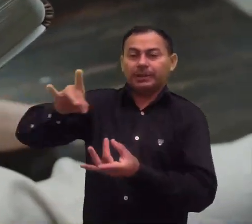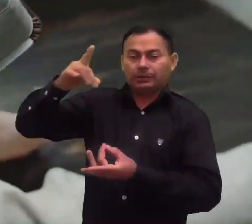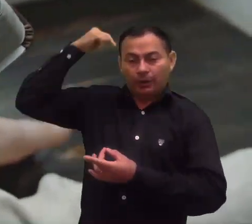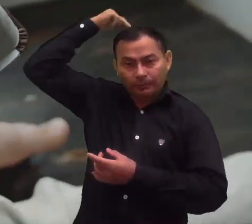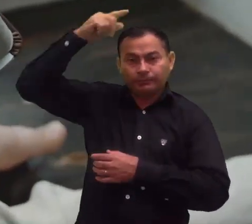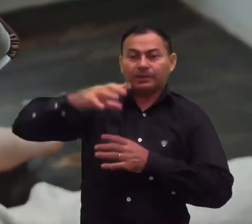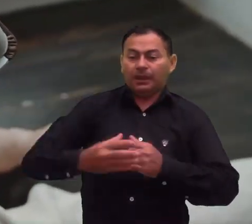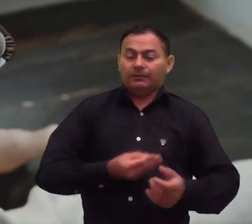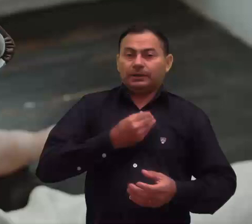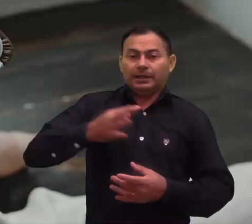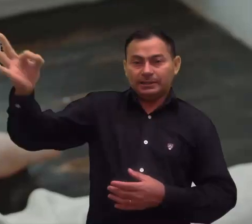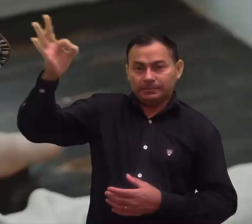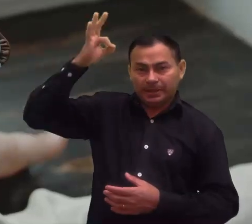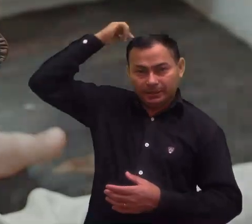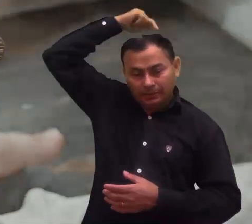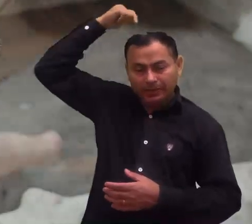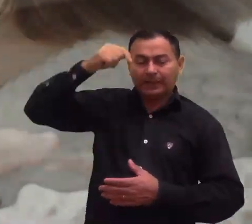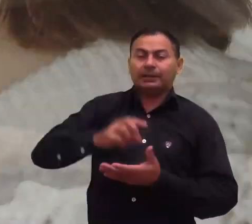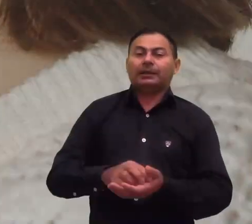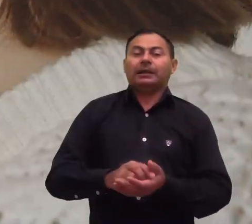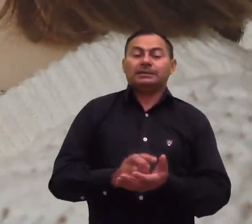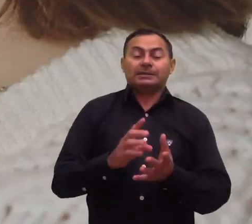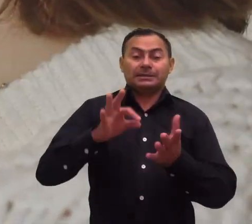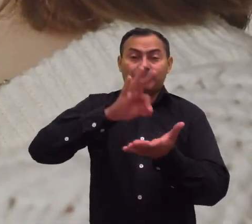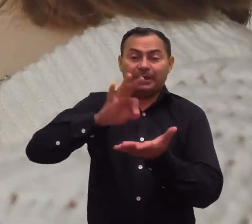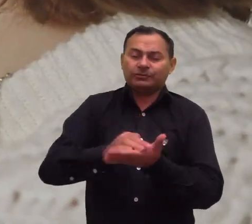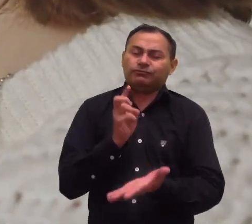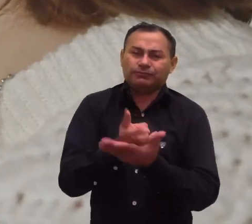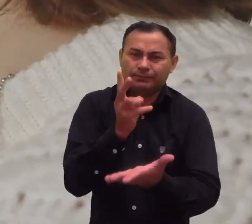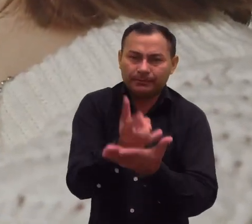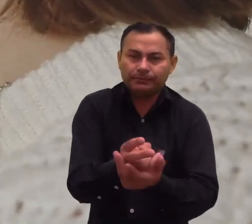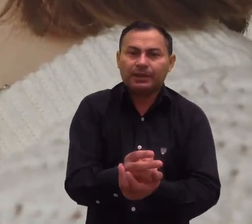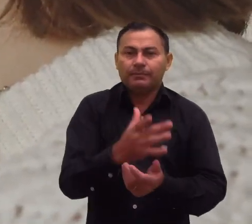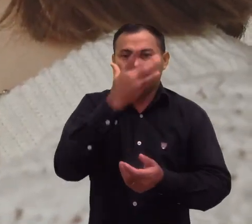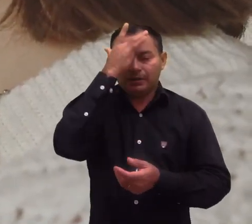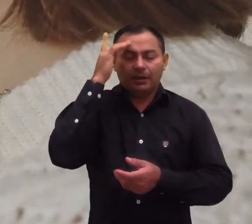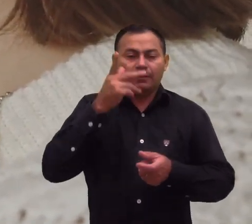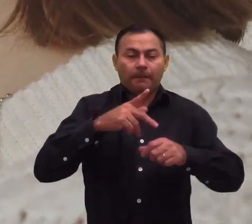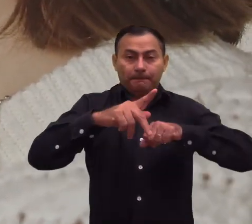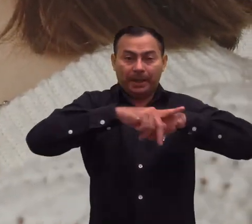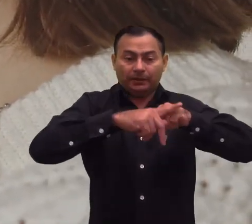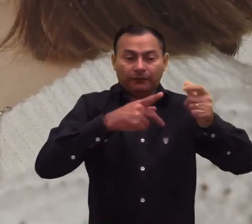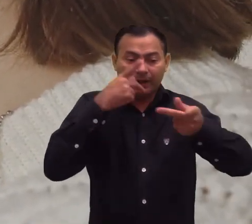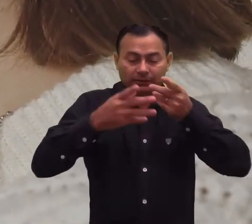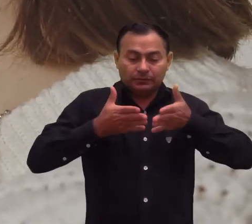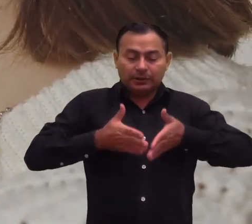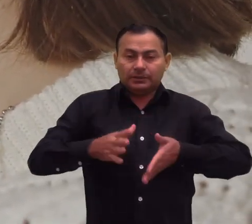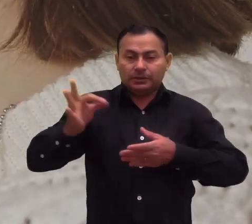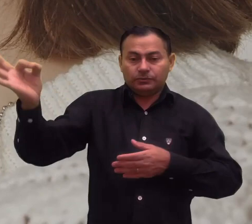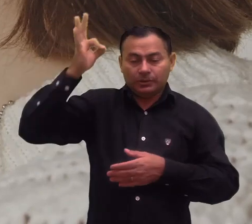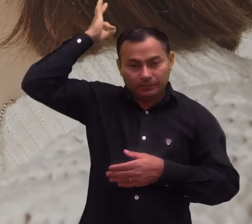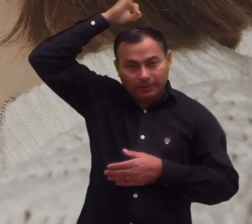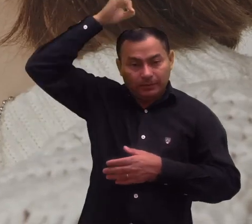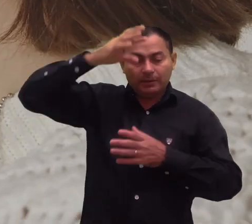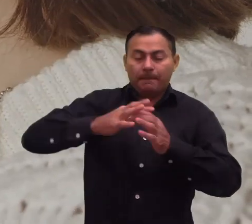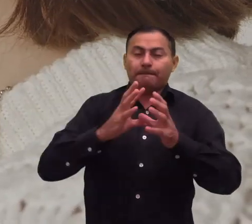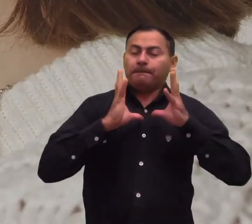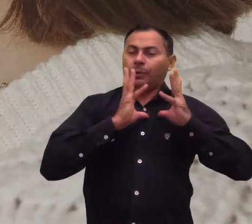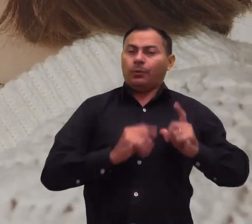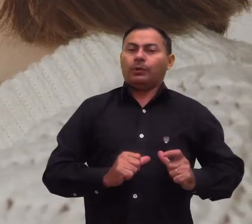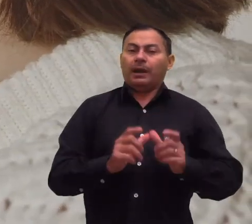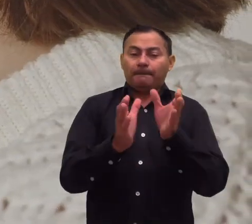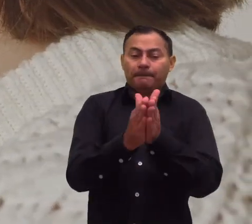e o espiritual é que no espiritual a semente é imperecível. Pedro afirma que no nascimento espiritual, o